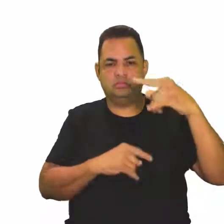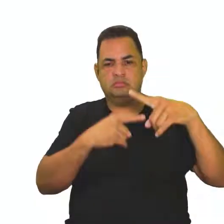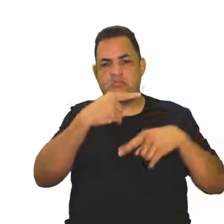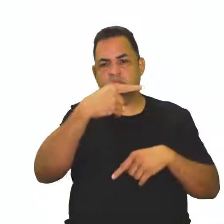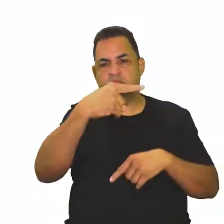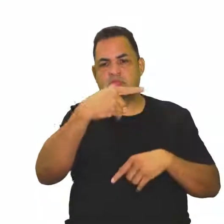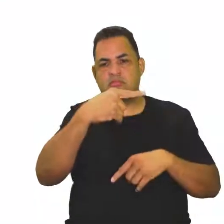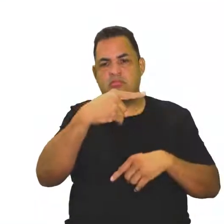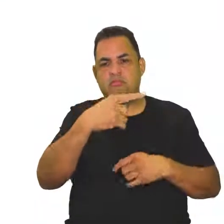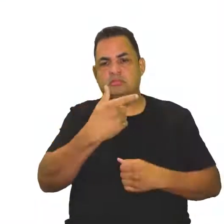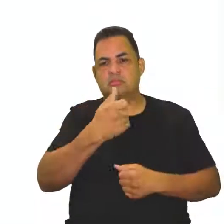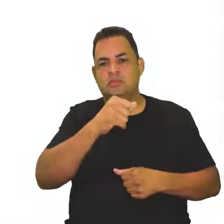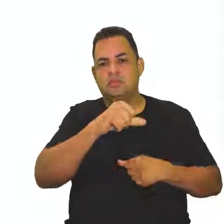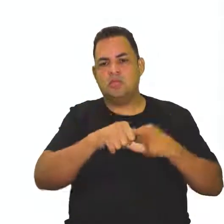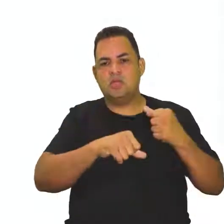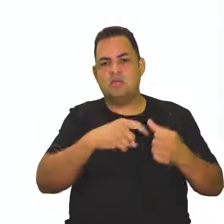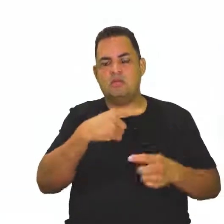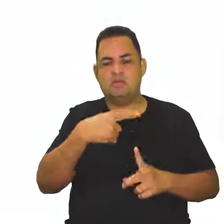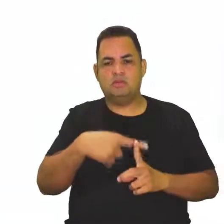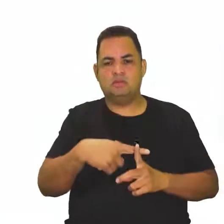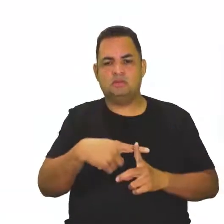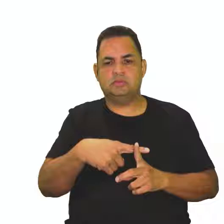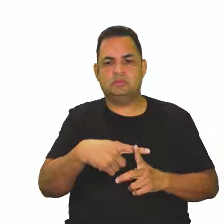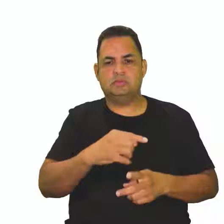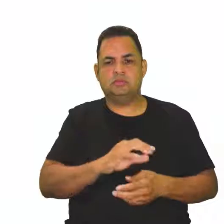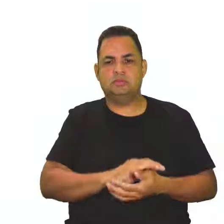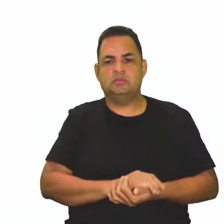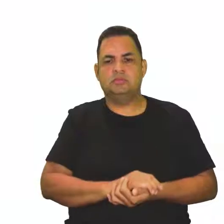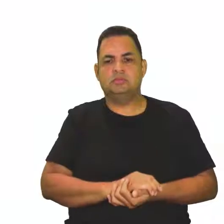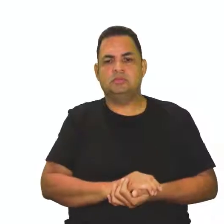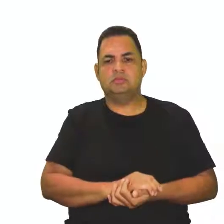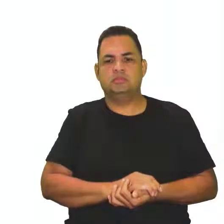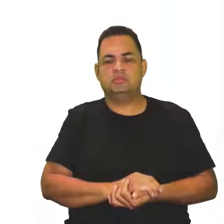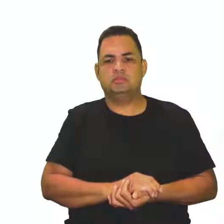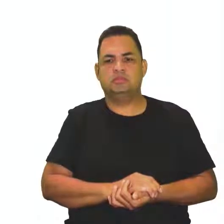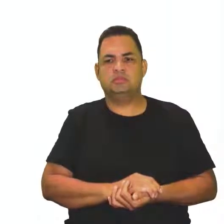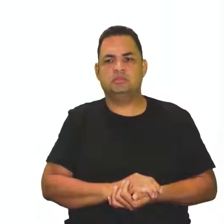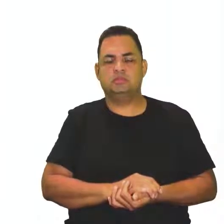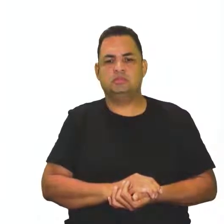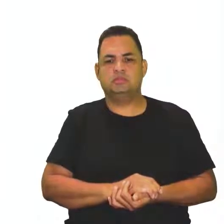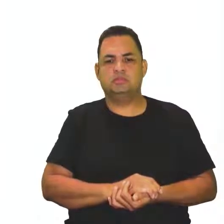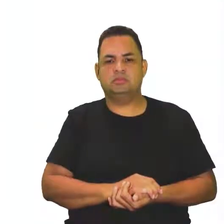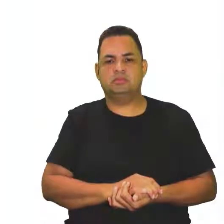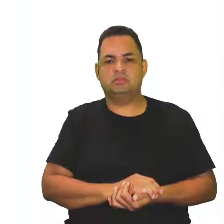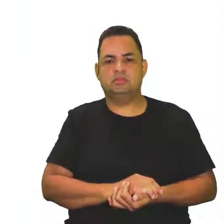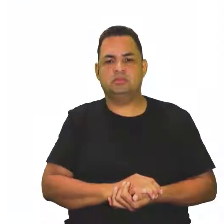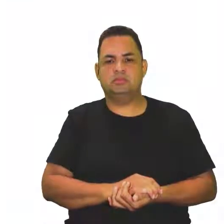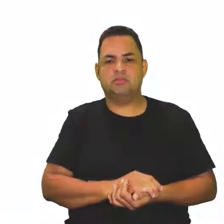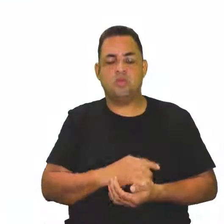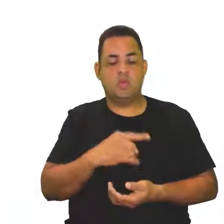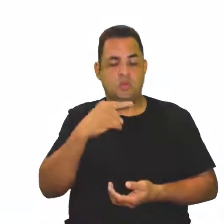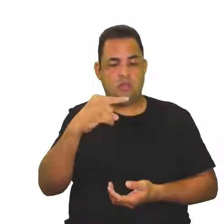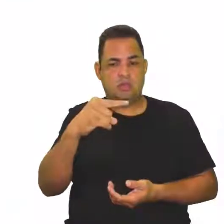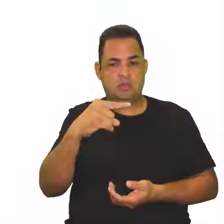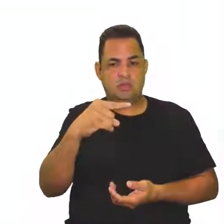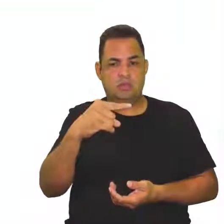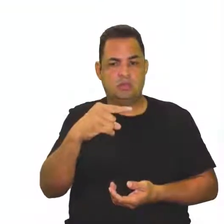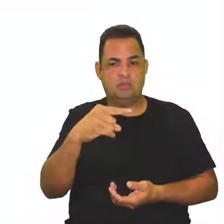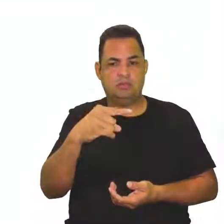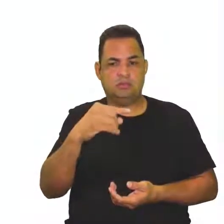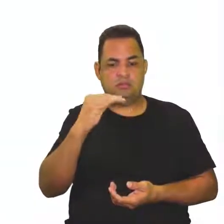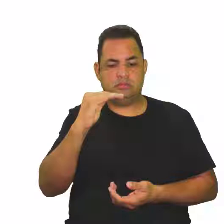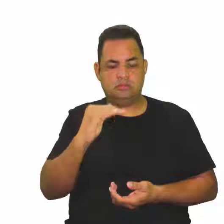ficar positivo. E do outro lado, da mesma forma. Um é negativo, a